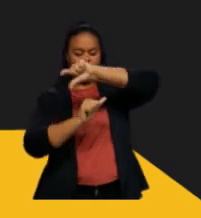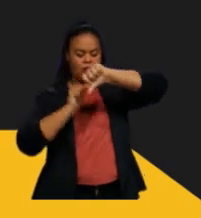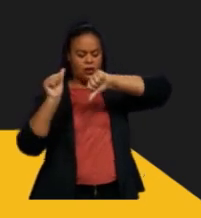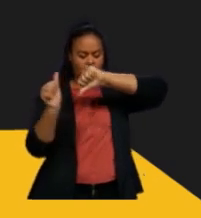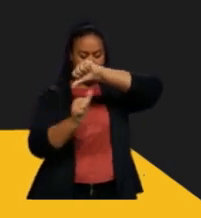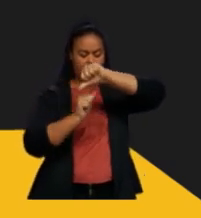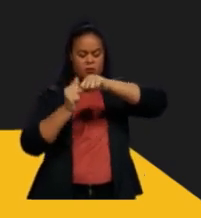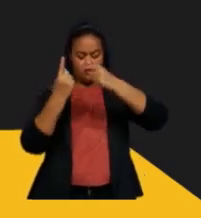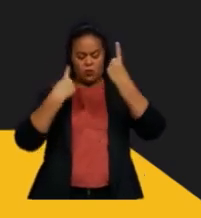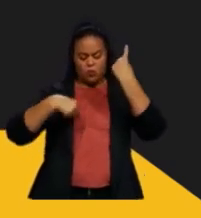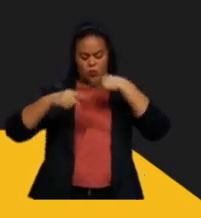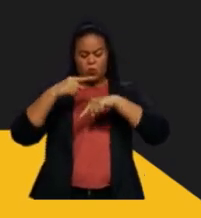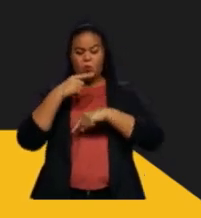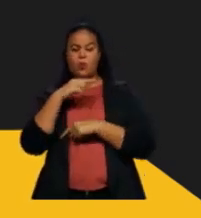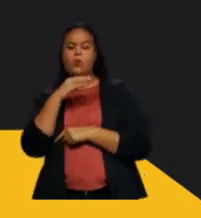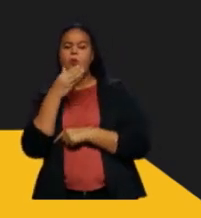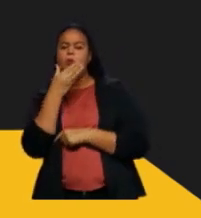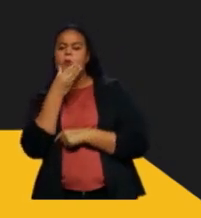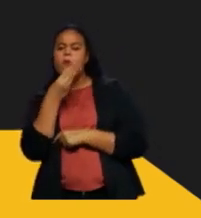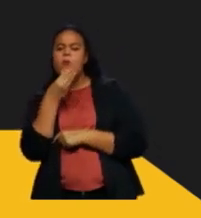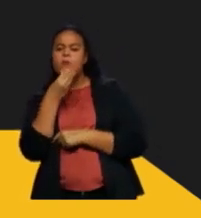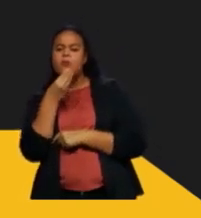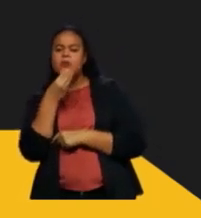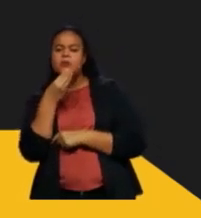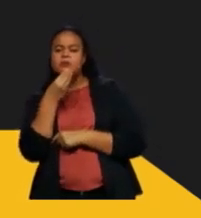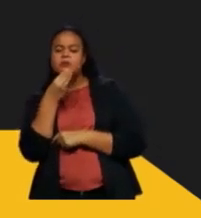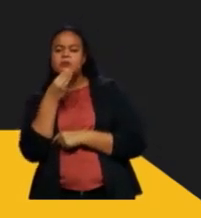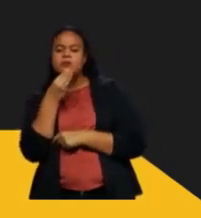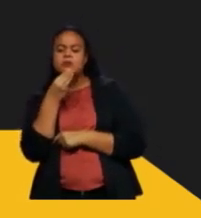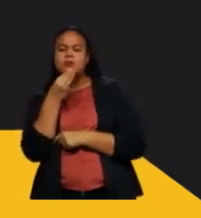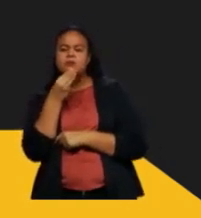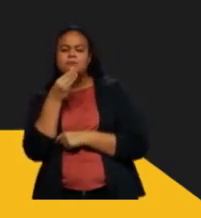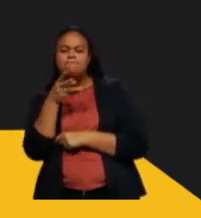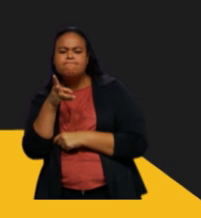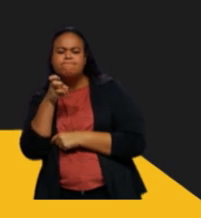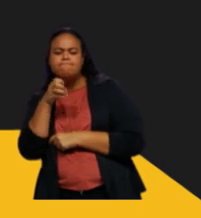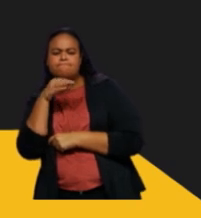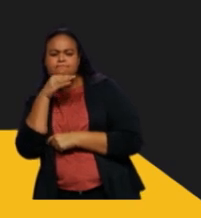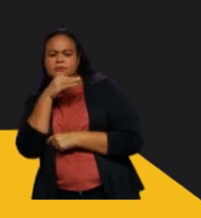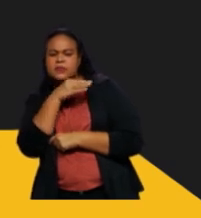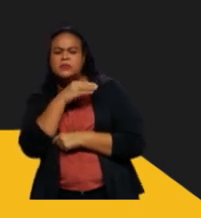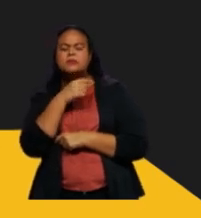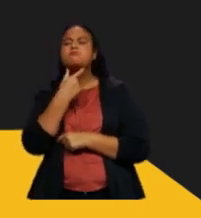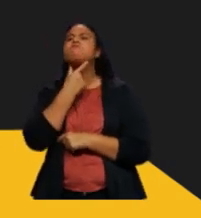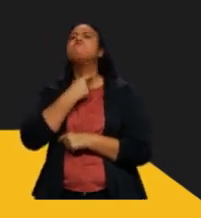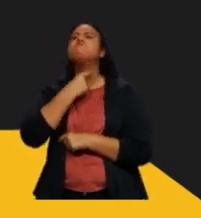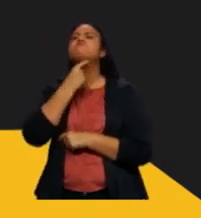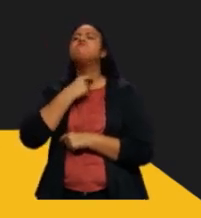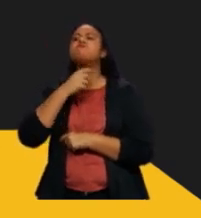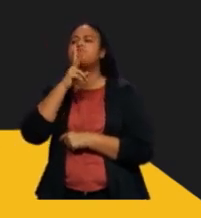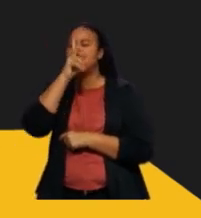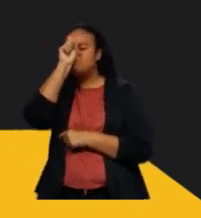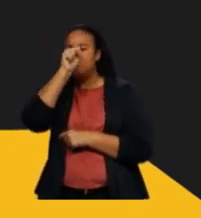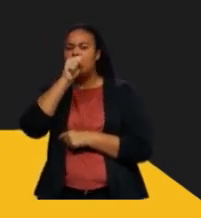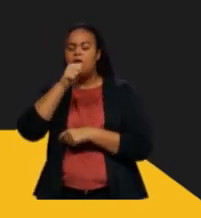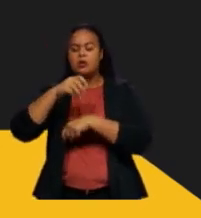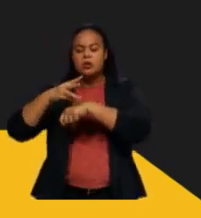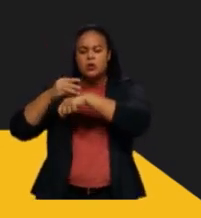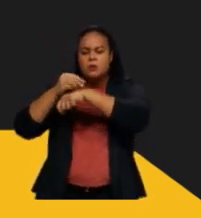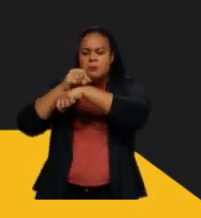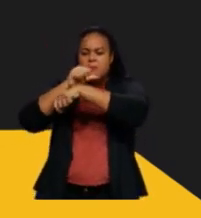que o menino ele percebe essas mudanças no engrossar a voz, no aparecimento dos pelos, tudo é ação